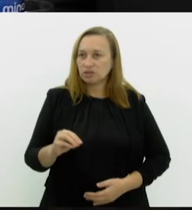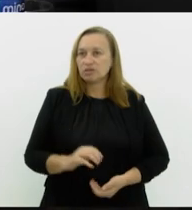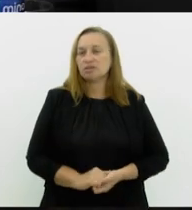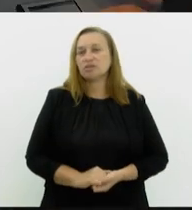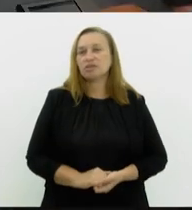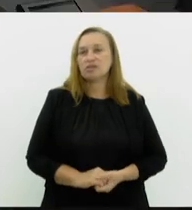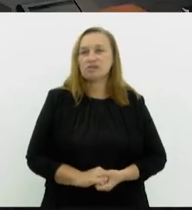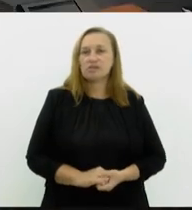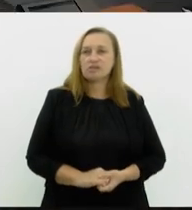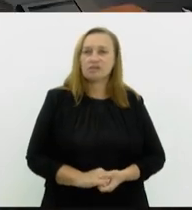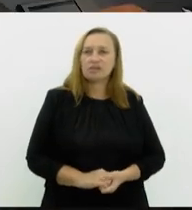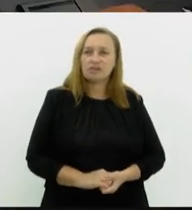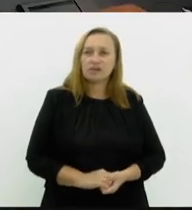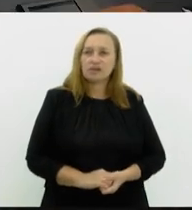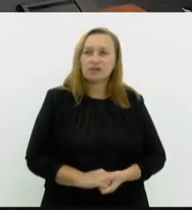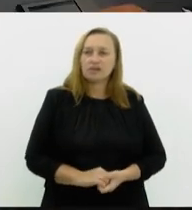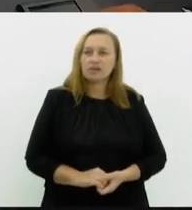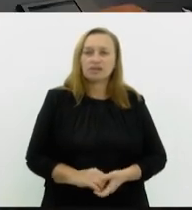né?